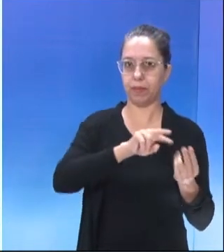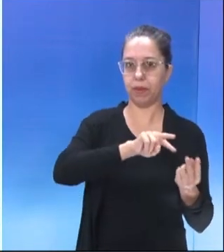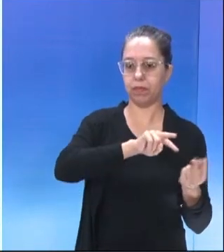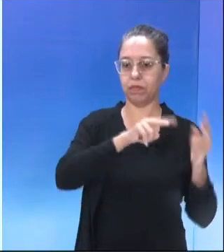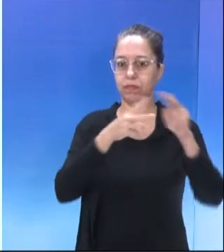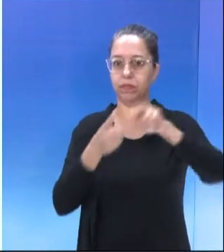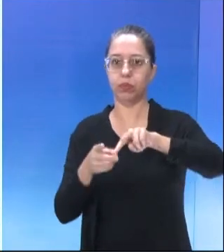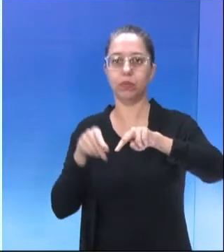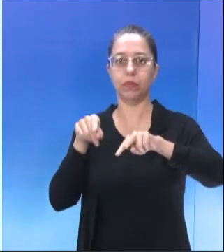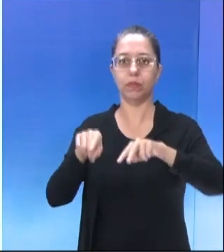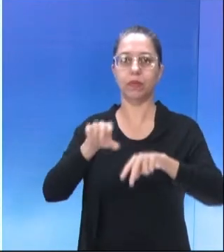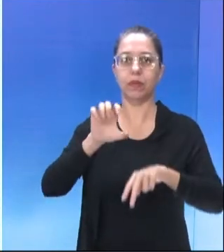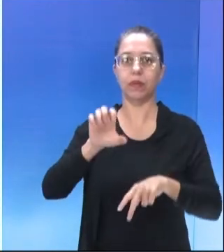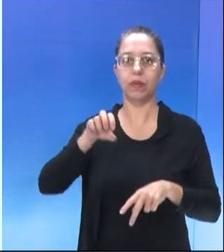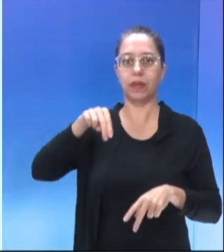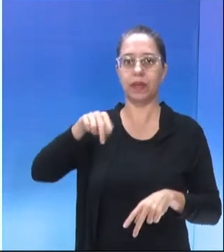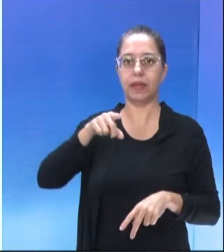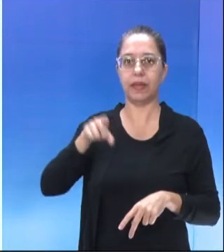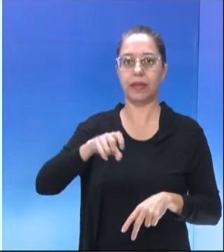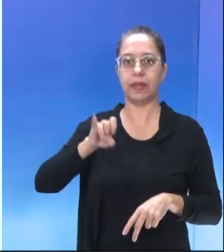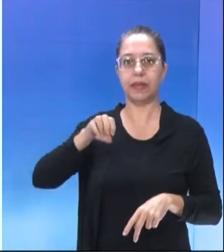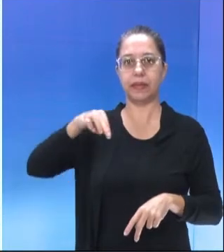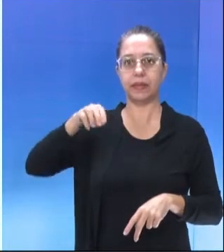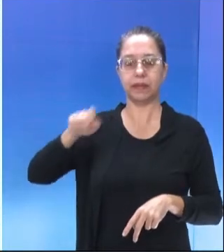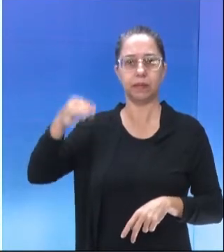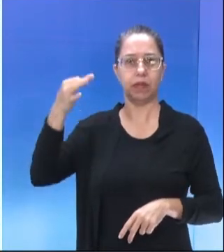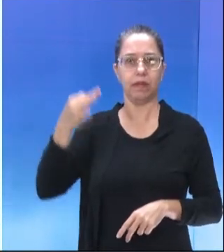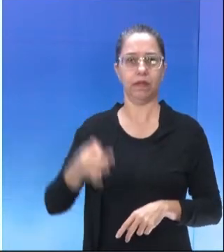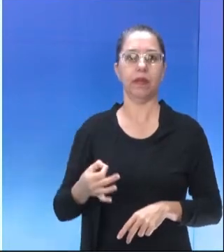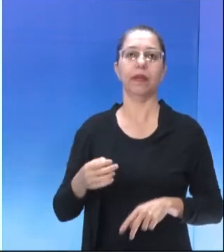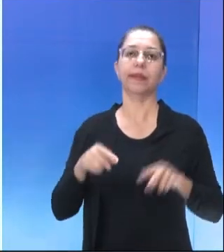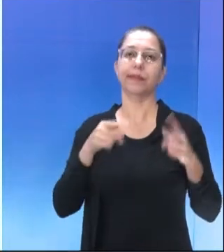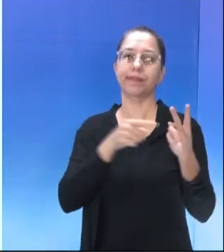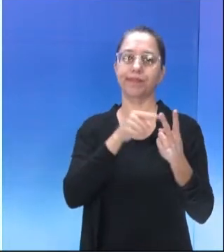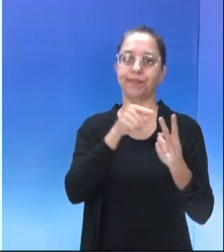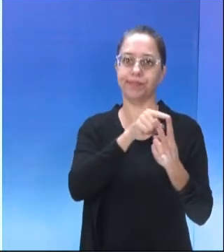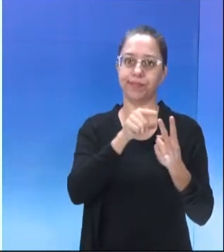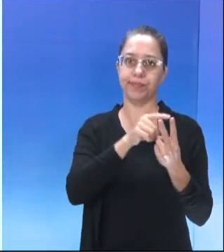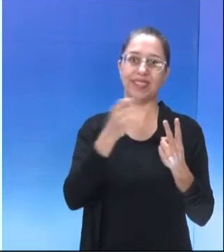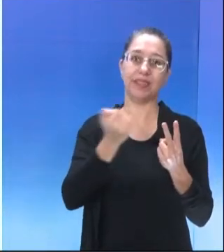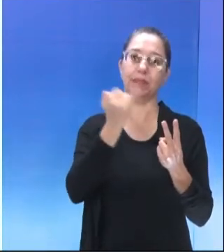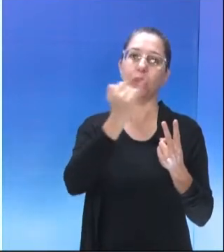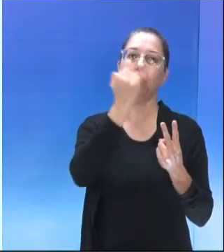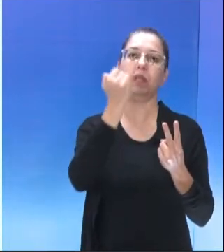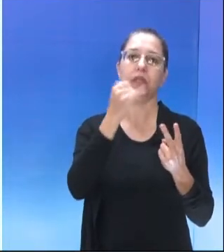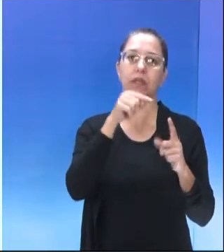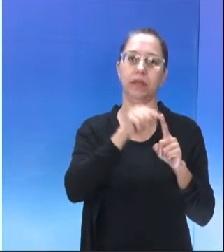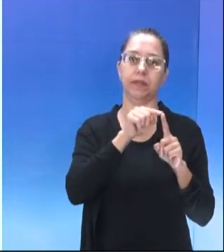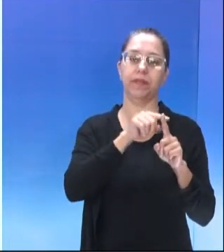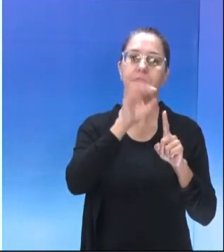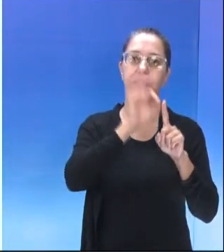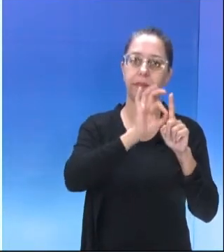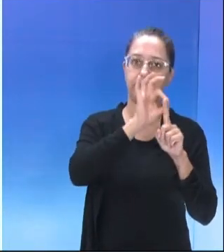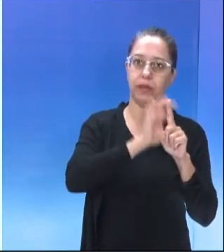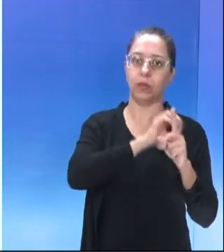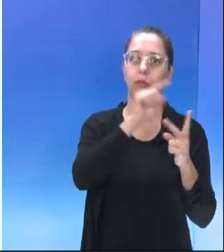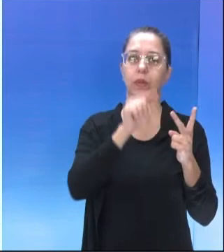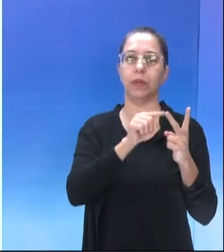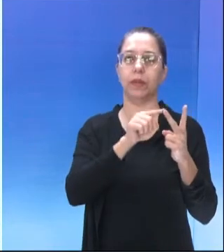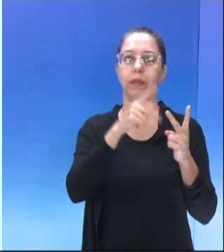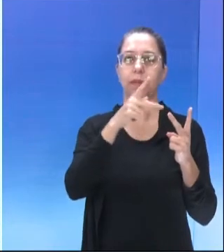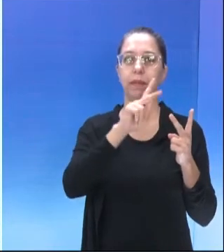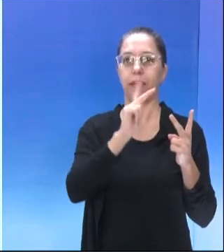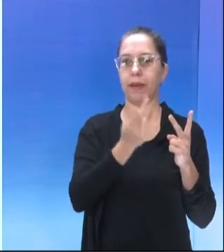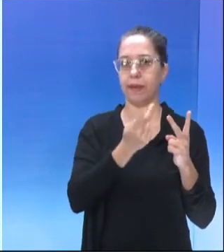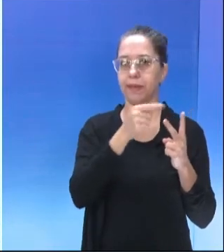ótima atividade enzimática, vai depender desses fatores, temperatura e